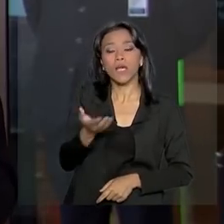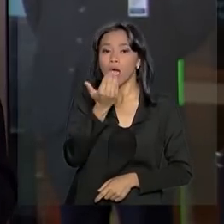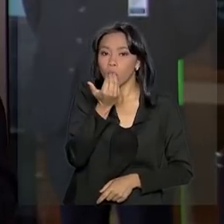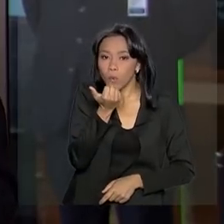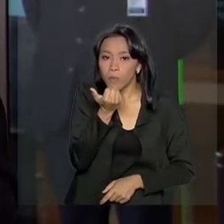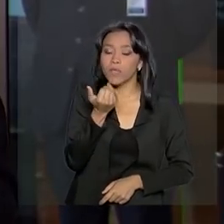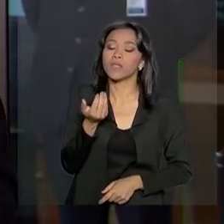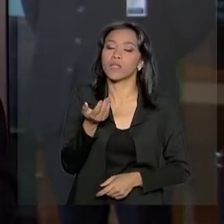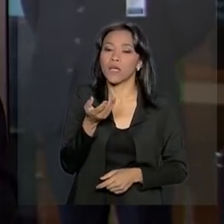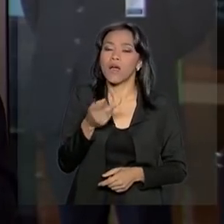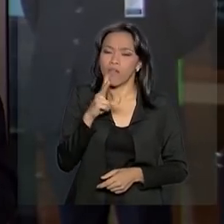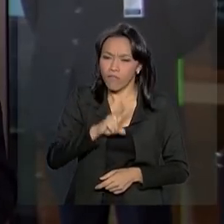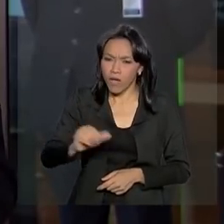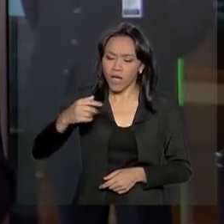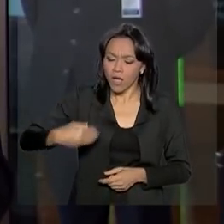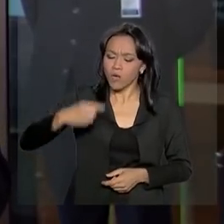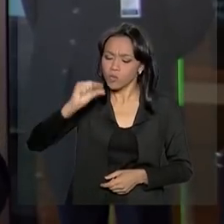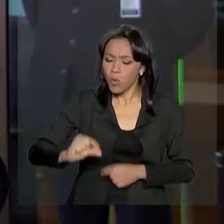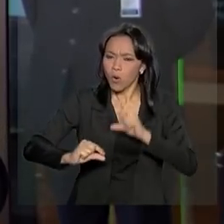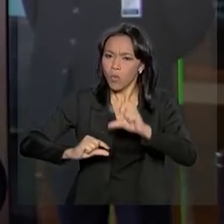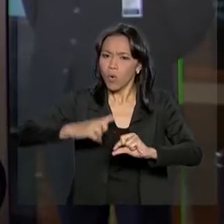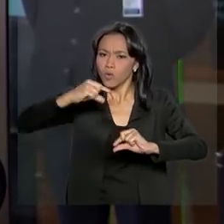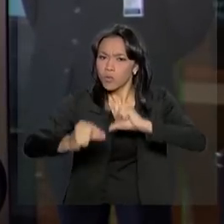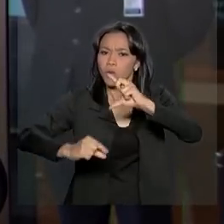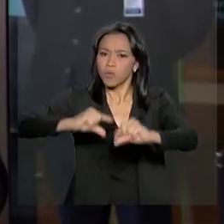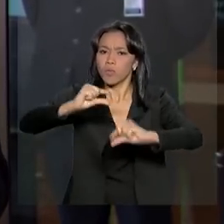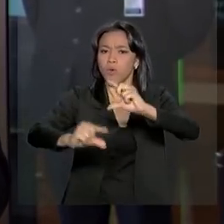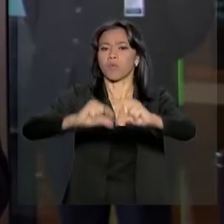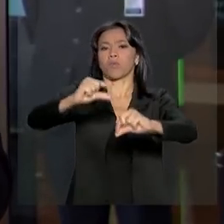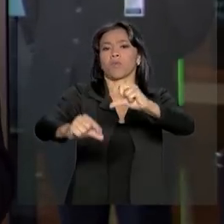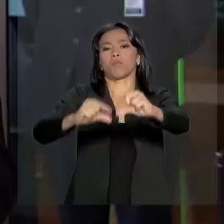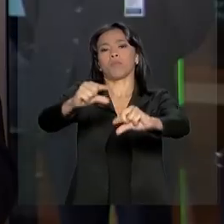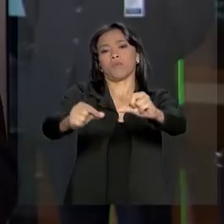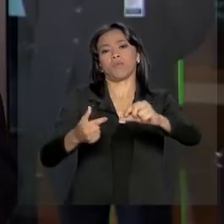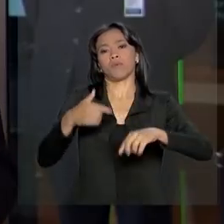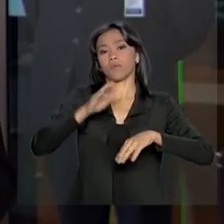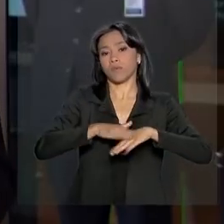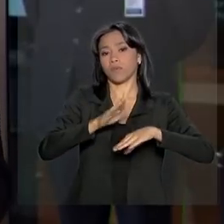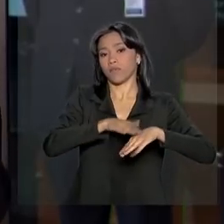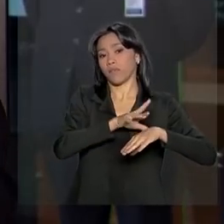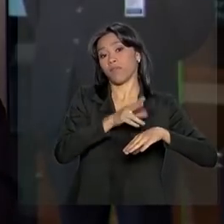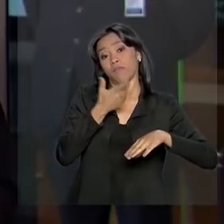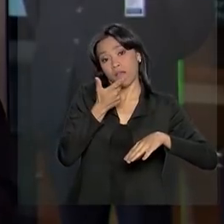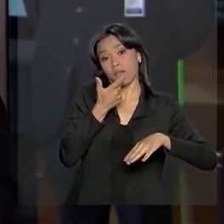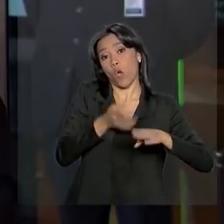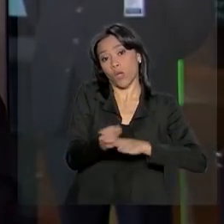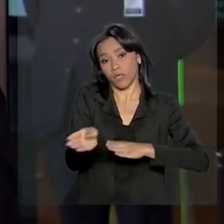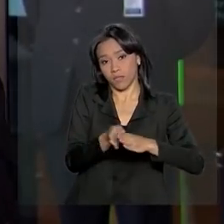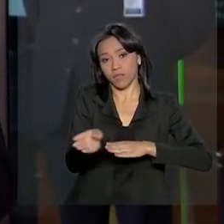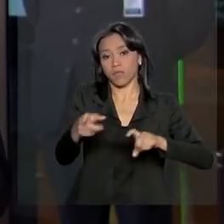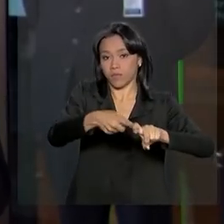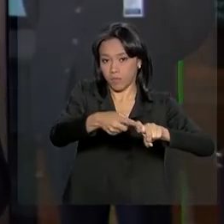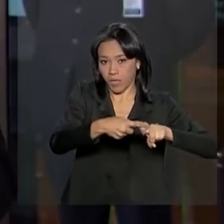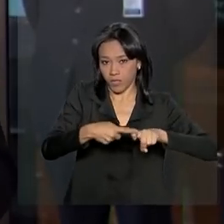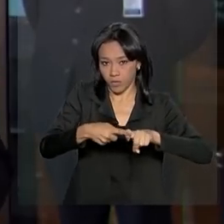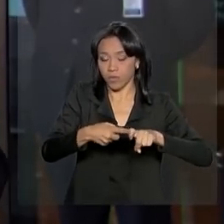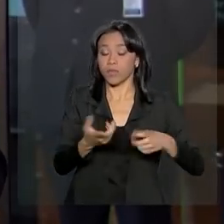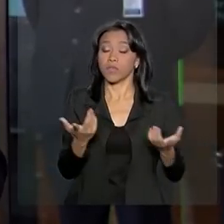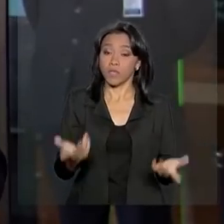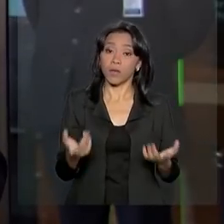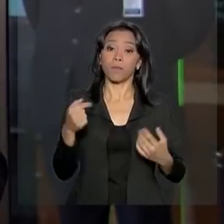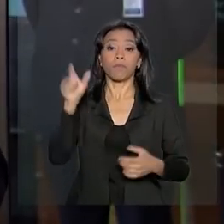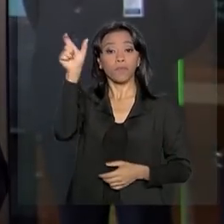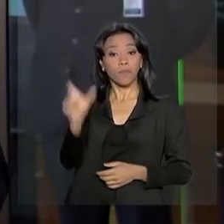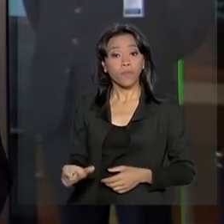retomada paulatinamente no momento considerado adequado pela equipe médica. Conforme previsto, Jair Bolsonaro